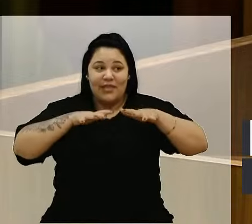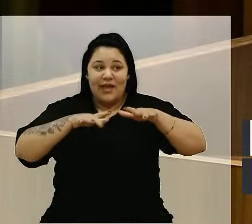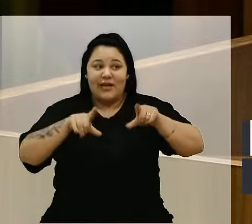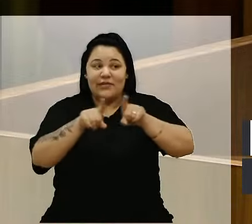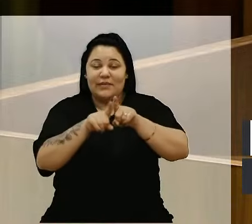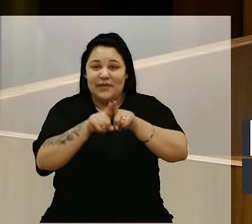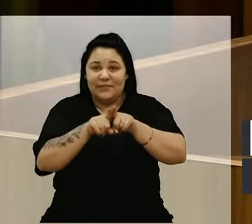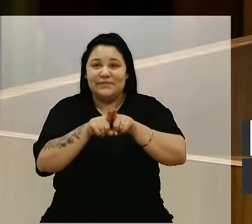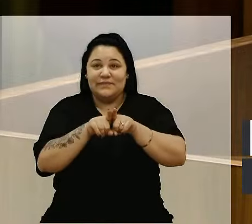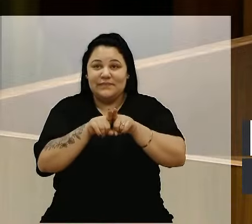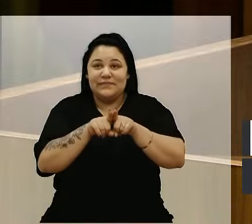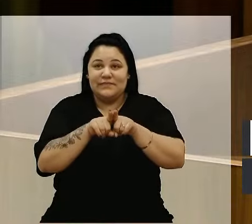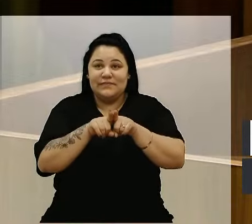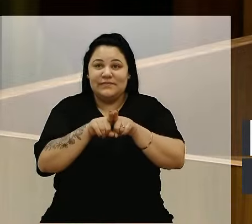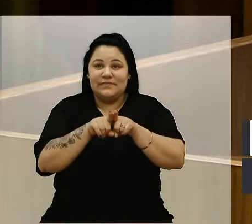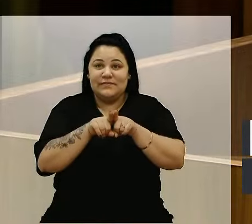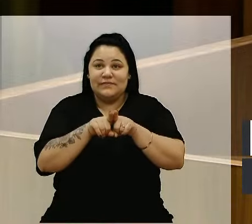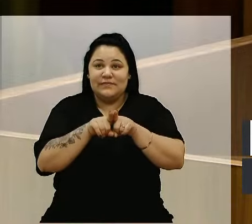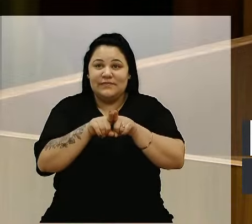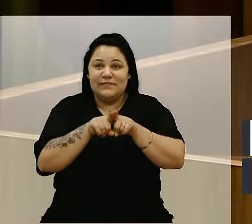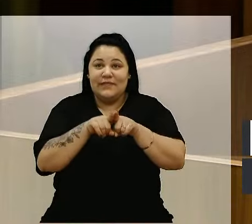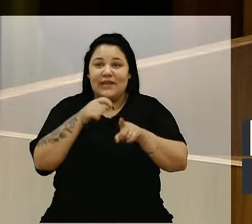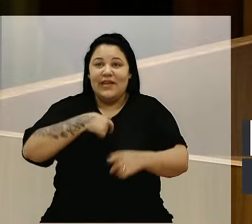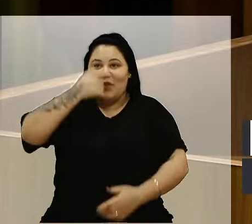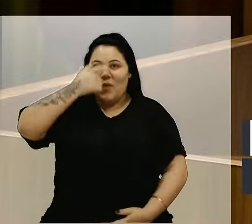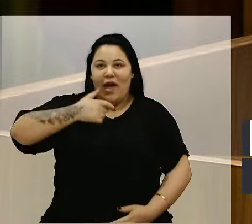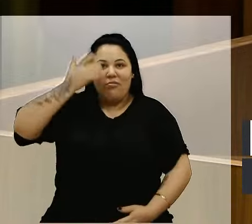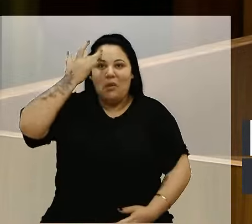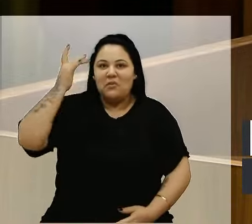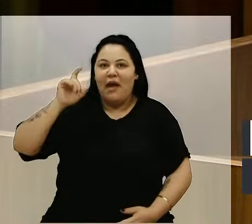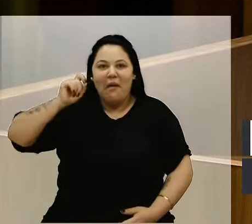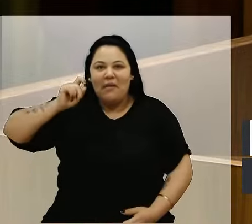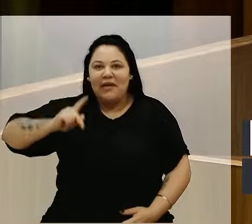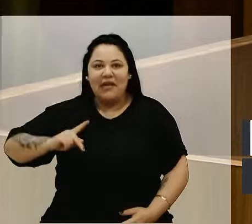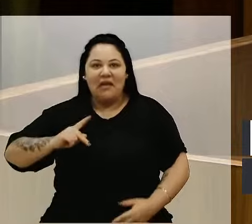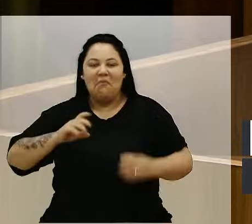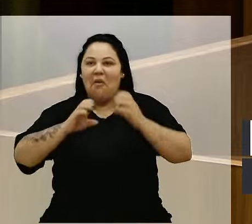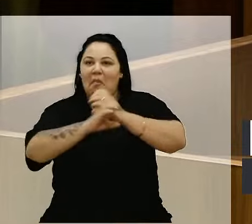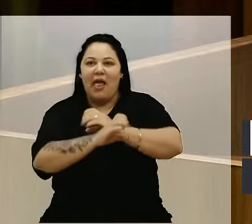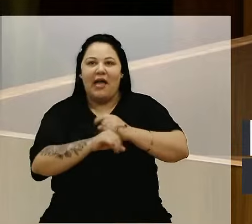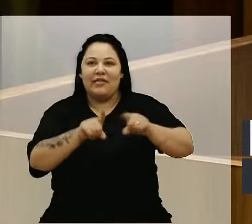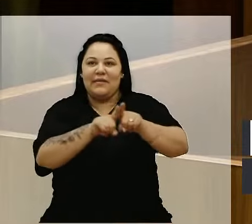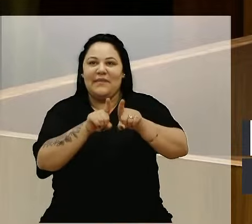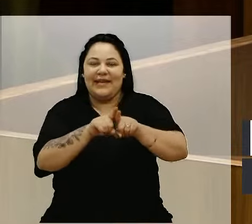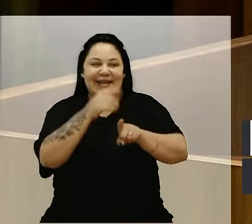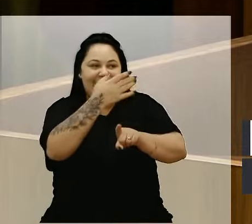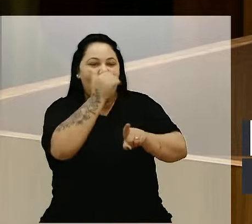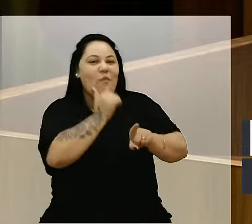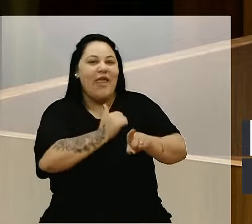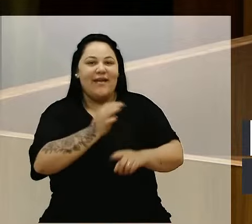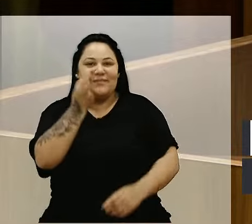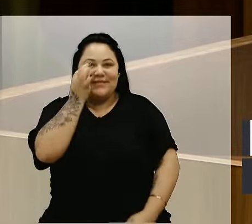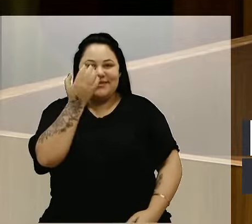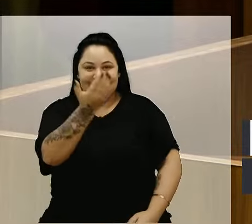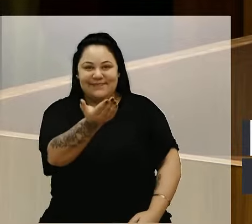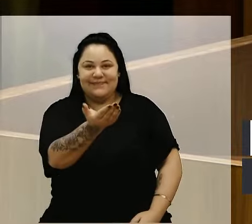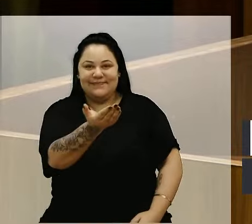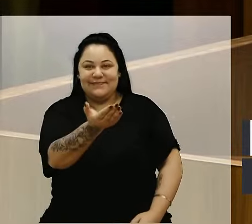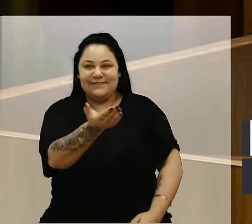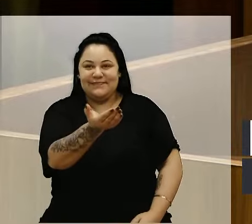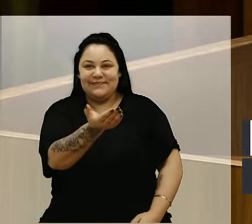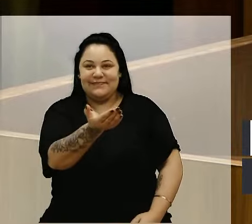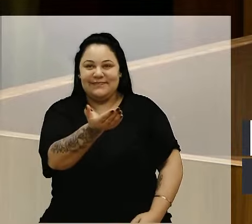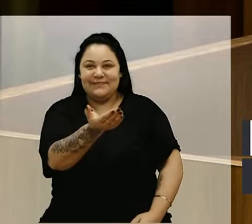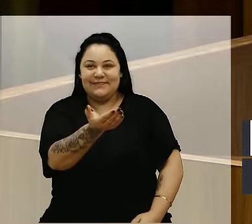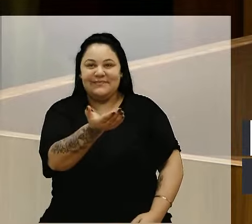que talvez não saiba quem que é por completo essa moça aqui presente, o tempo te fez